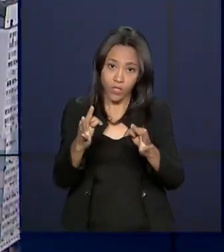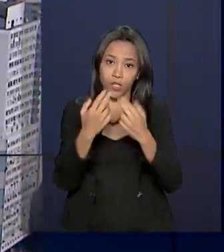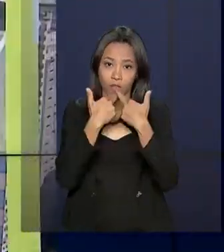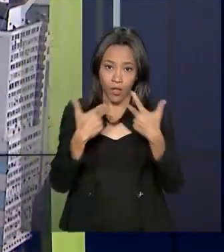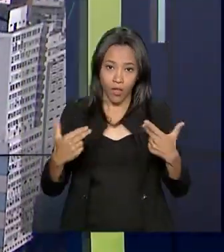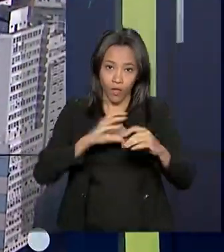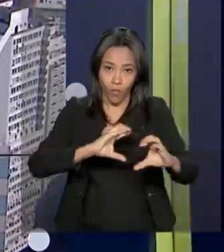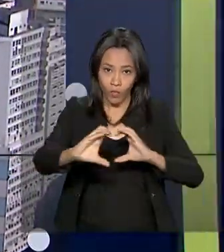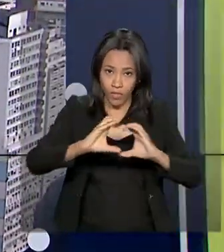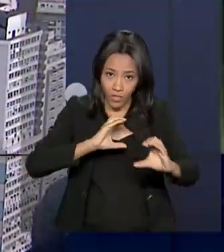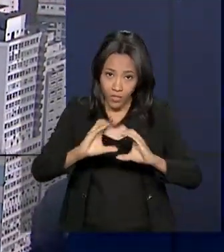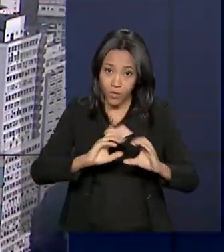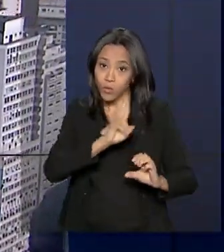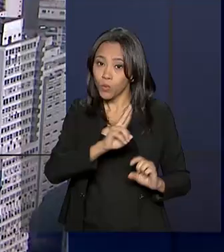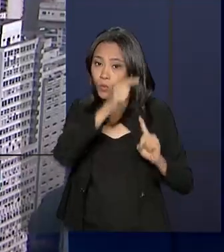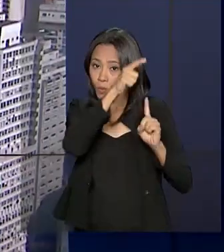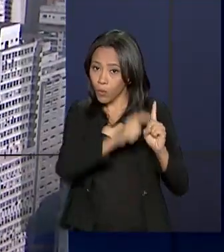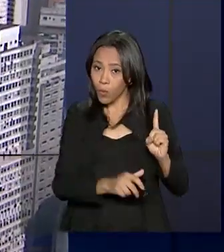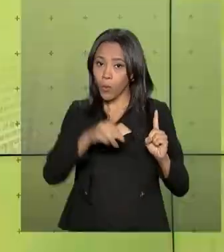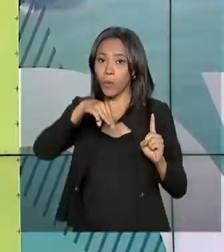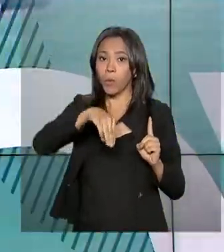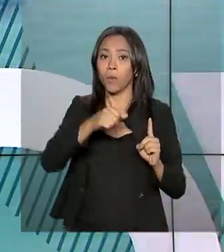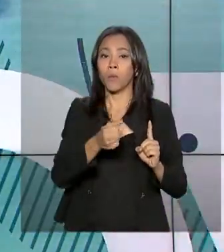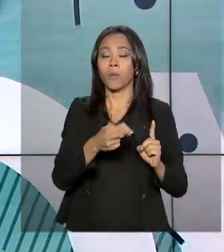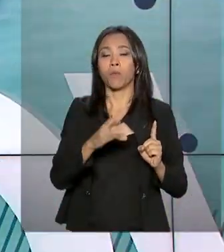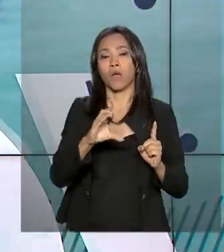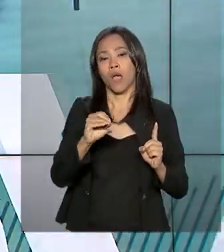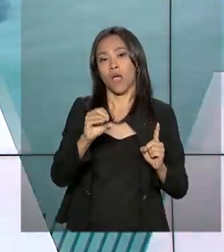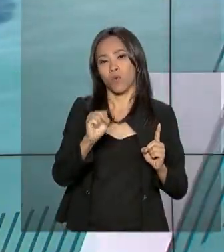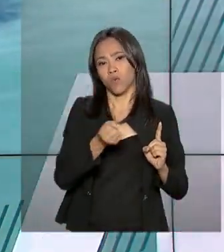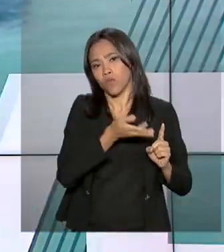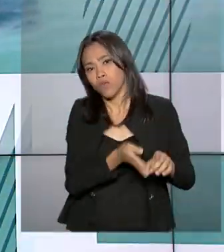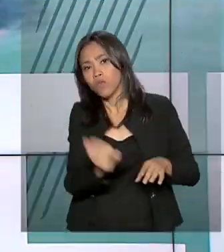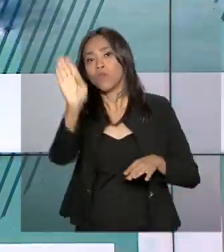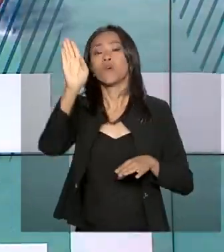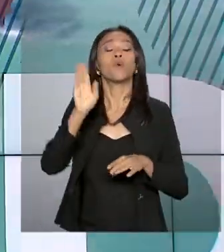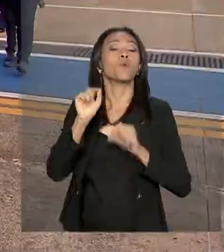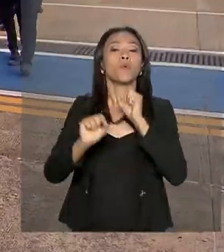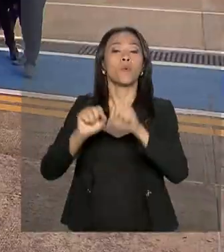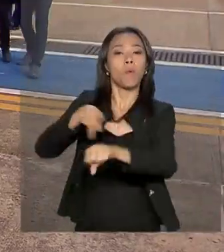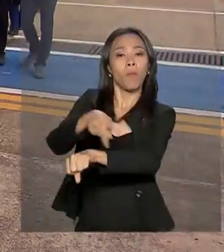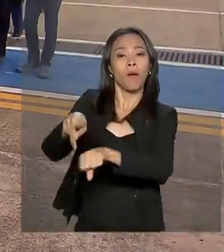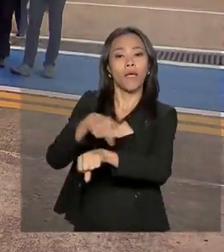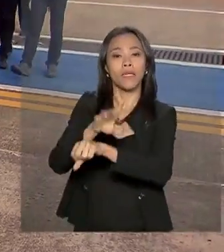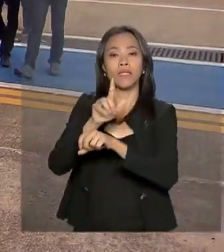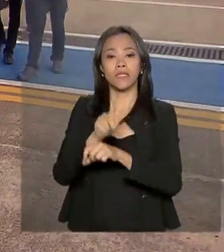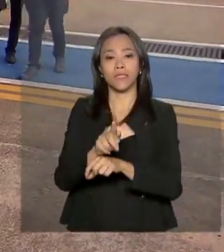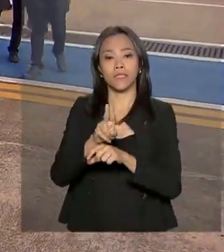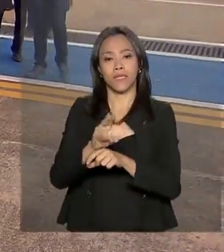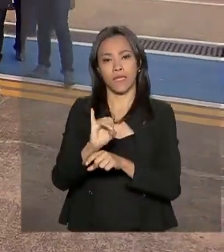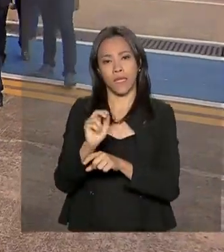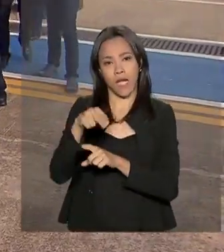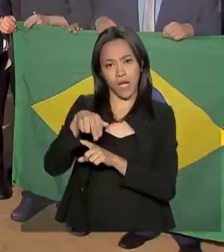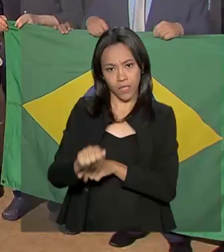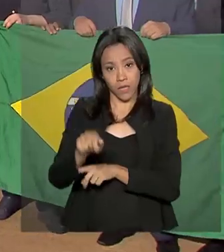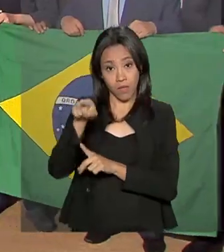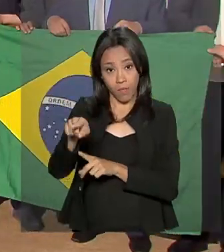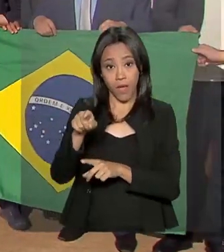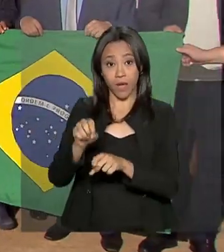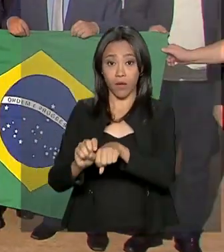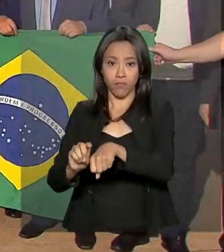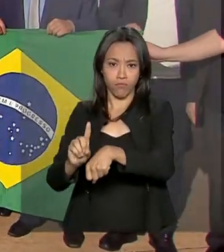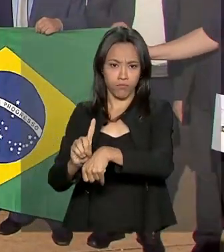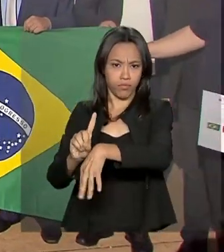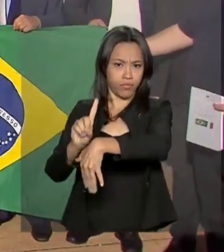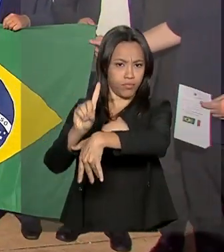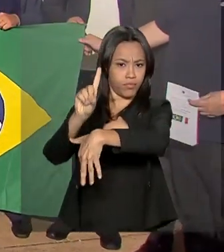e Comunicações, Marcos Pontes, está a caminho da Guiana Francesa para uma visita ao centro de lançamento de Kourou. Marcos Pontes